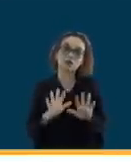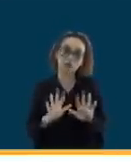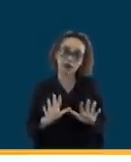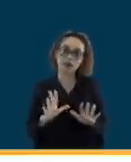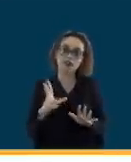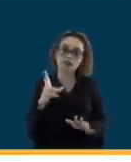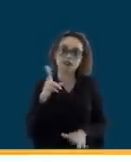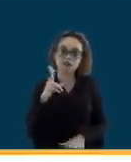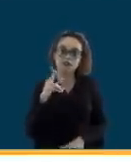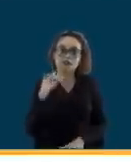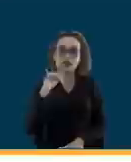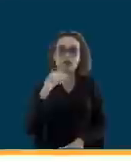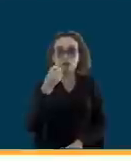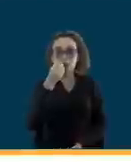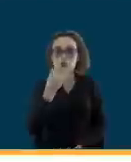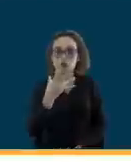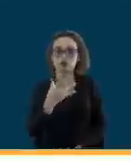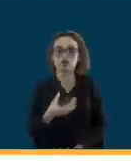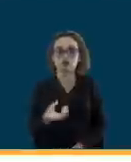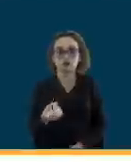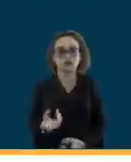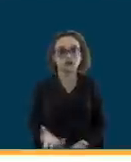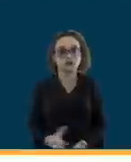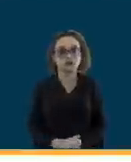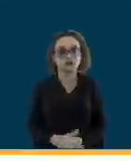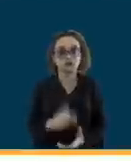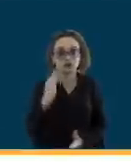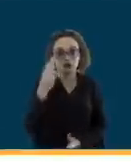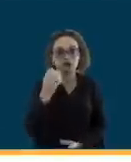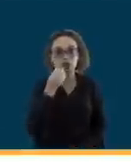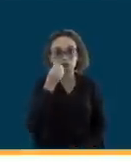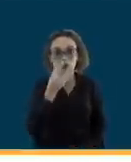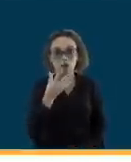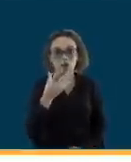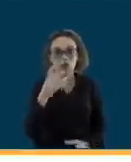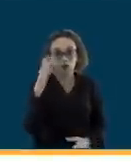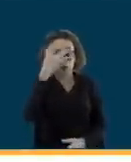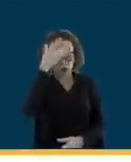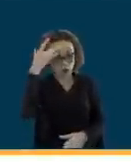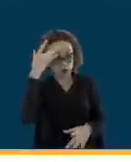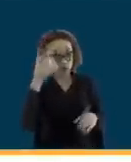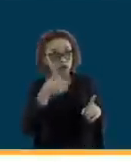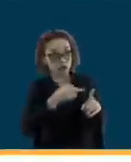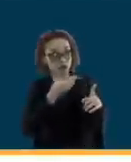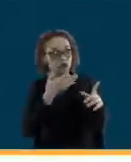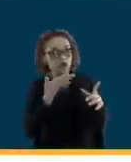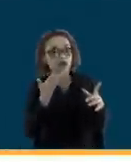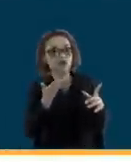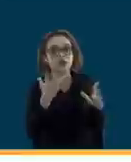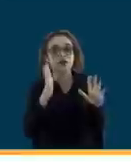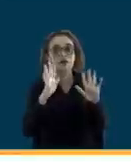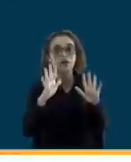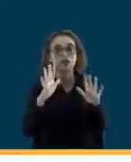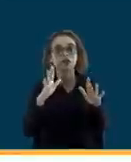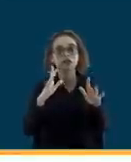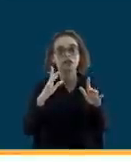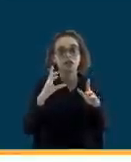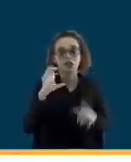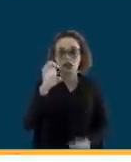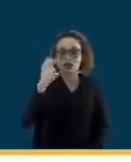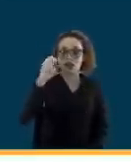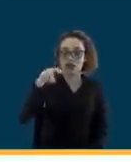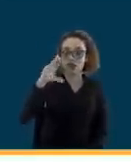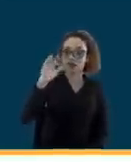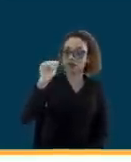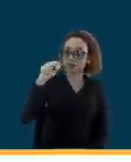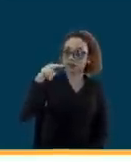o retorno e está todo mundo se encantando. Por isso... esse aspecto do encantamento na